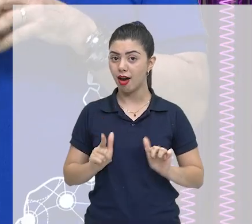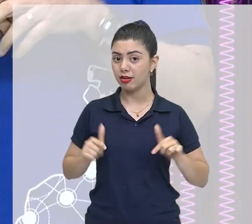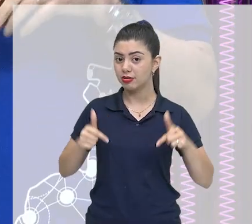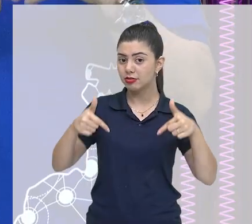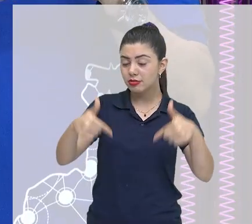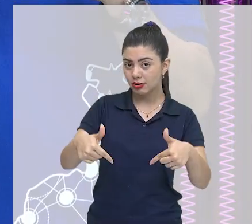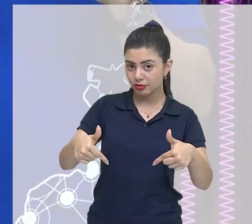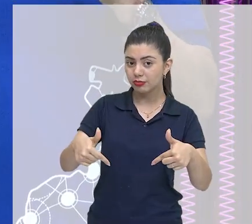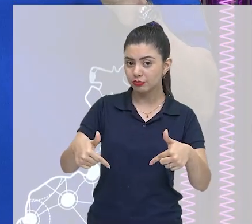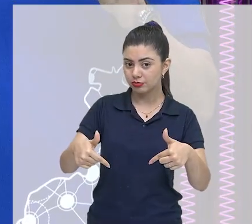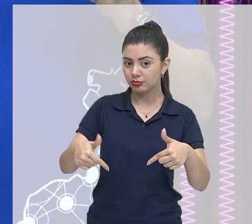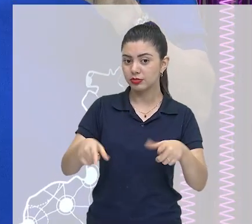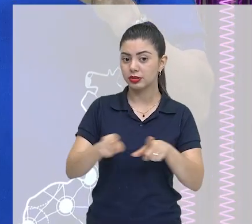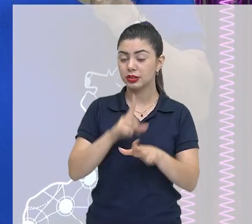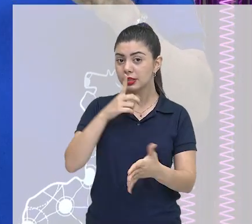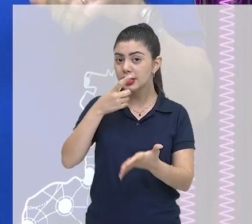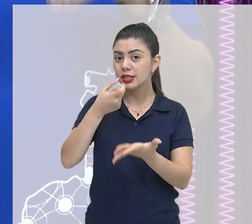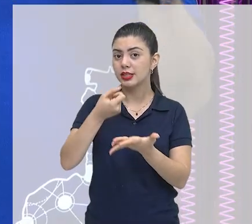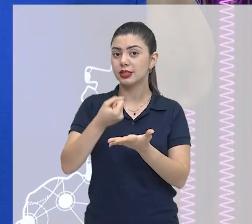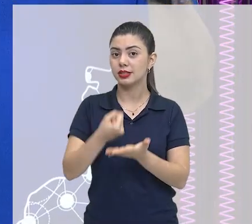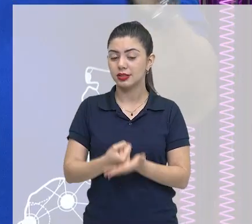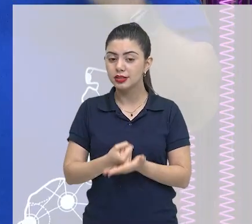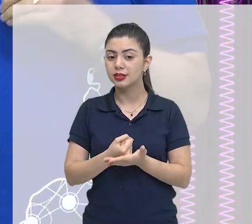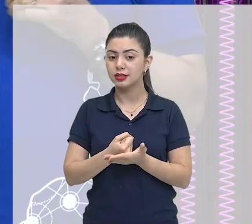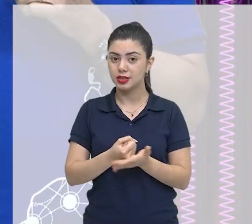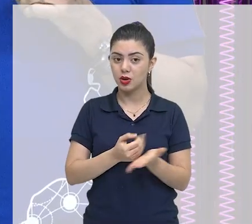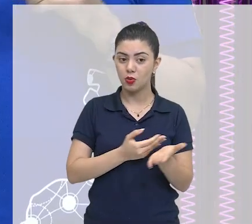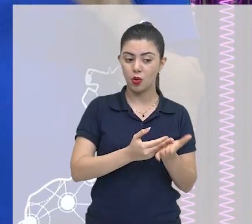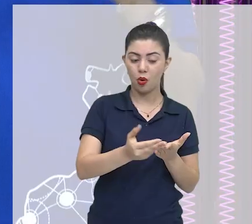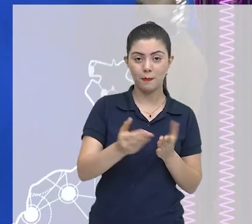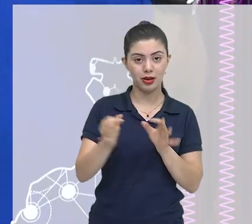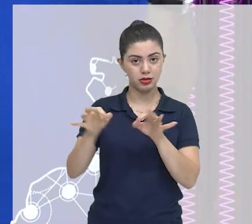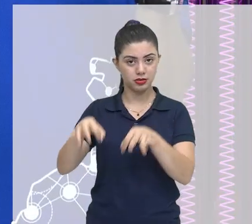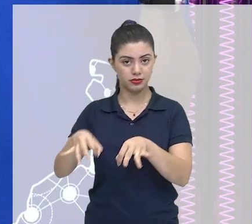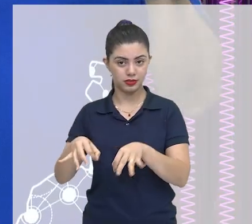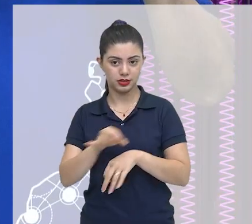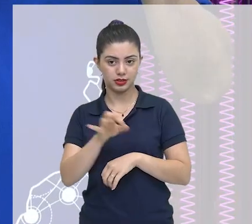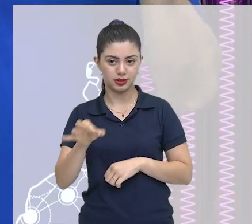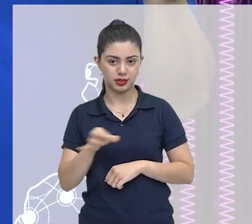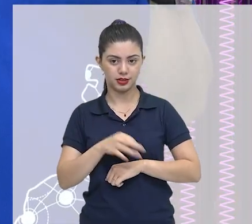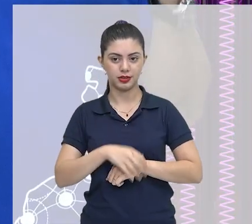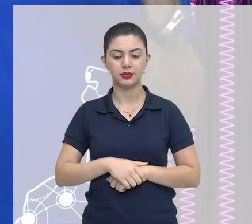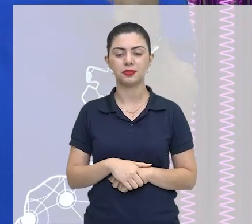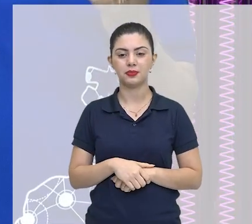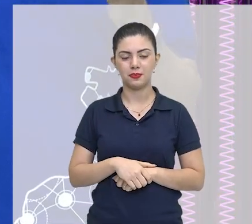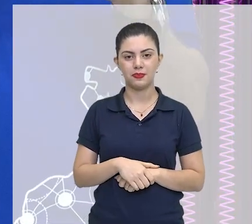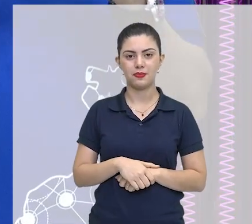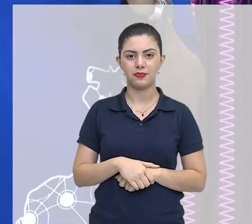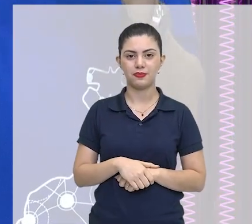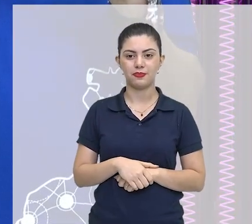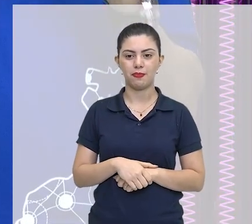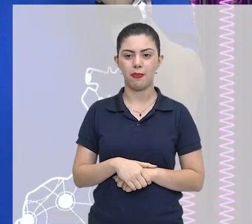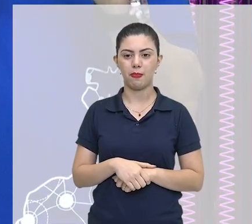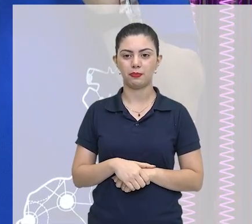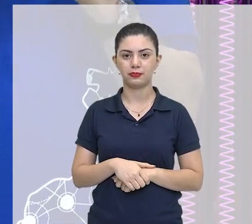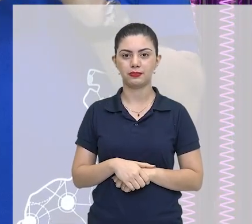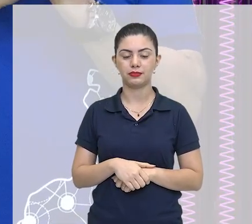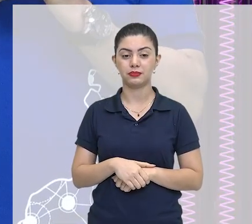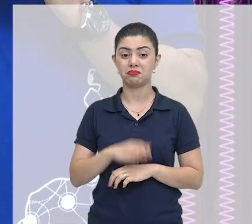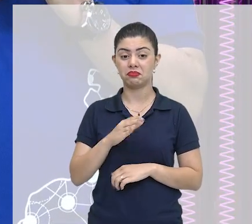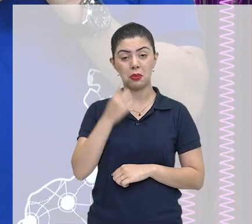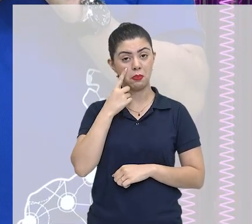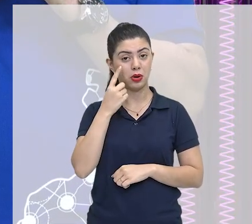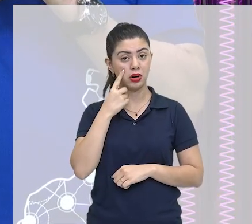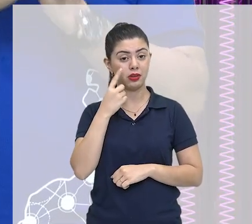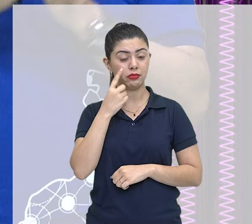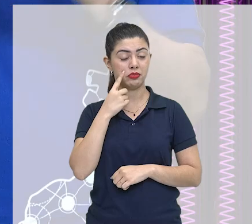ações, tenho tomada de decisão, tem início e tem um fim. Mas para sacramentar, né? Olha só, olha o que está dizendo